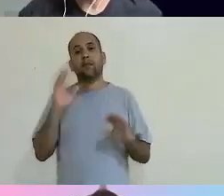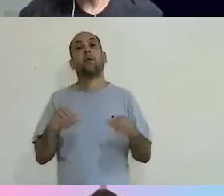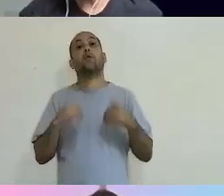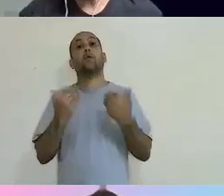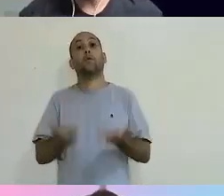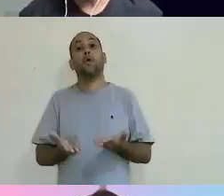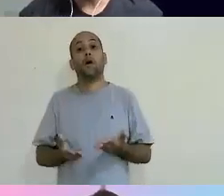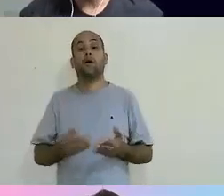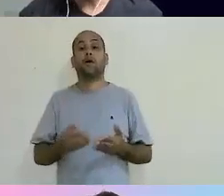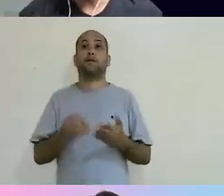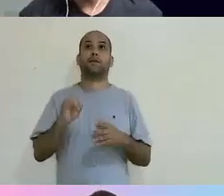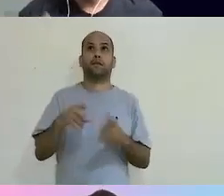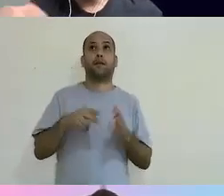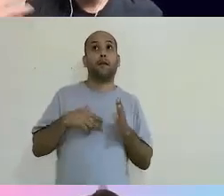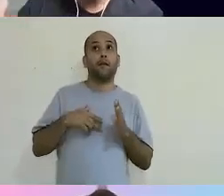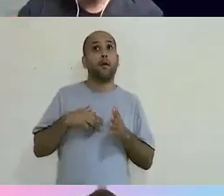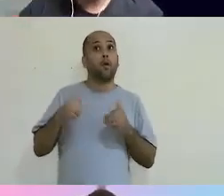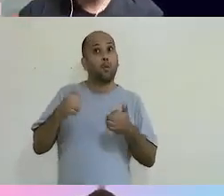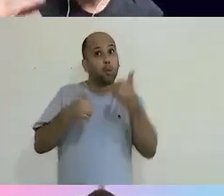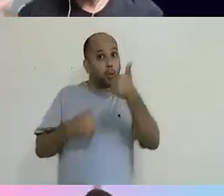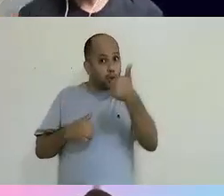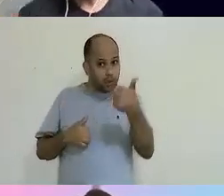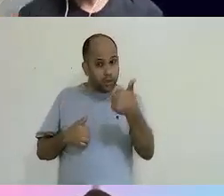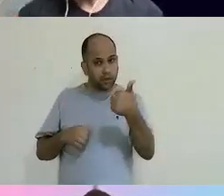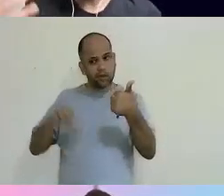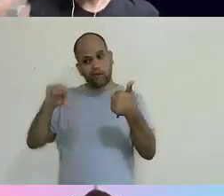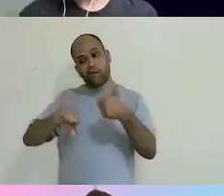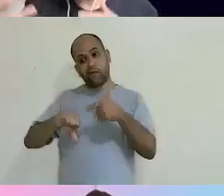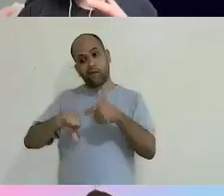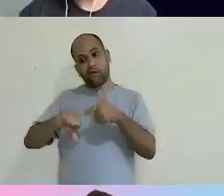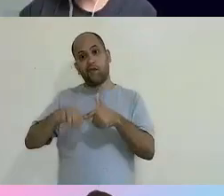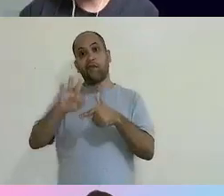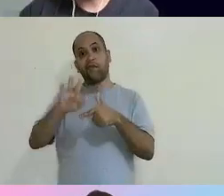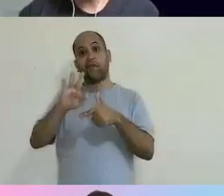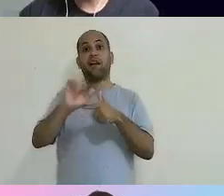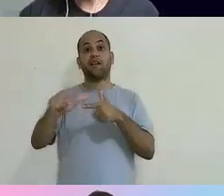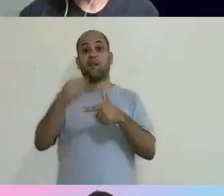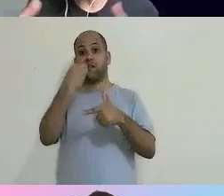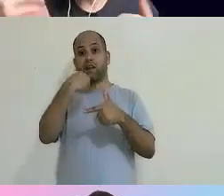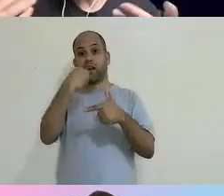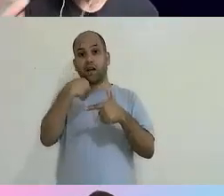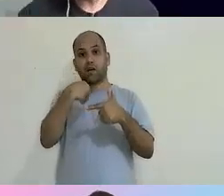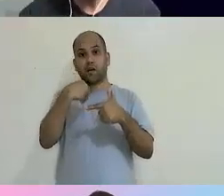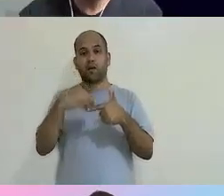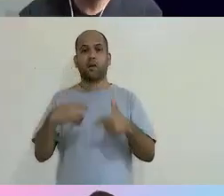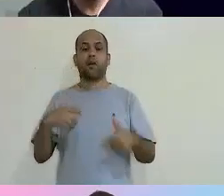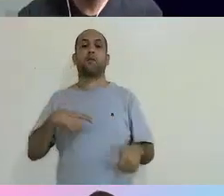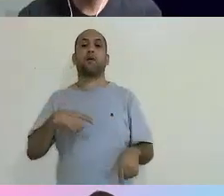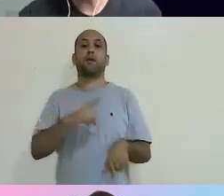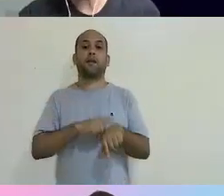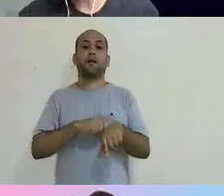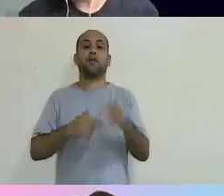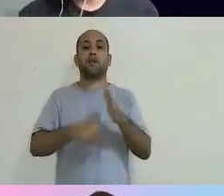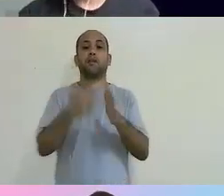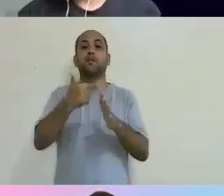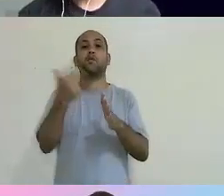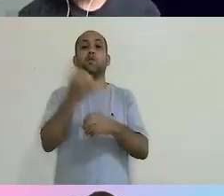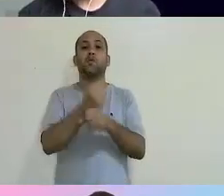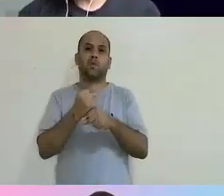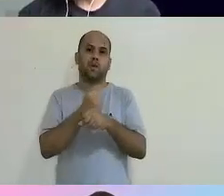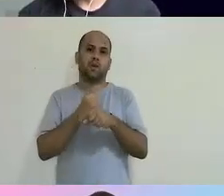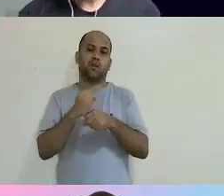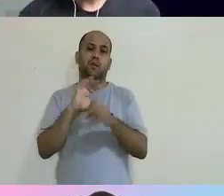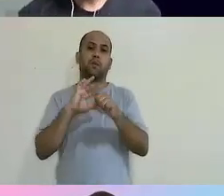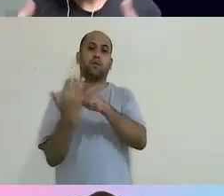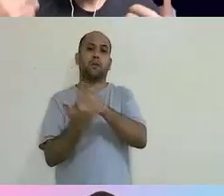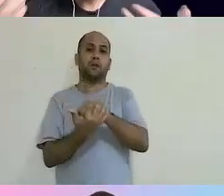fragilidades principalmente, porque num momento e um contexto tão sensível, a gente já está em um segundo ano de pandemia,